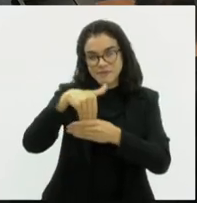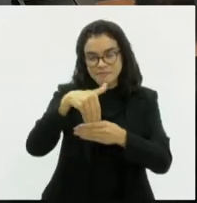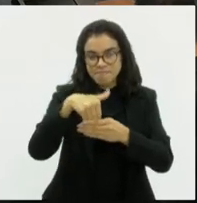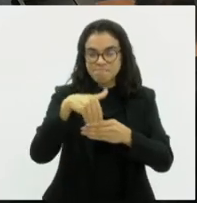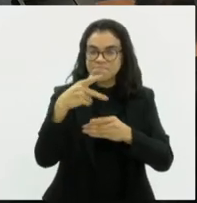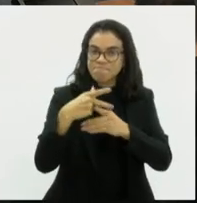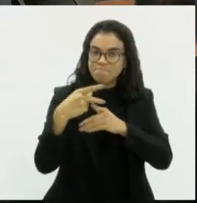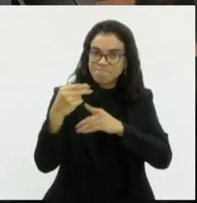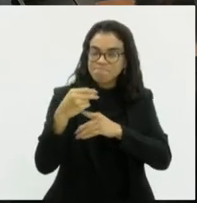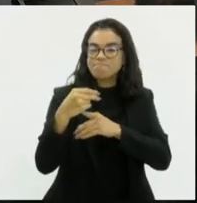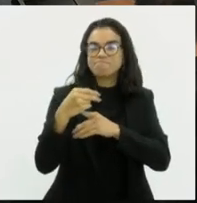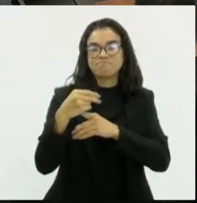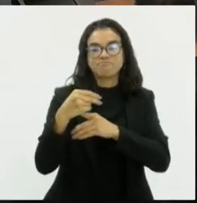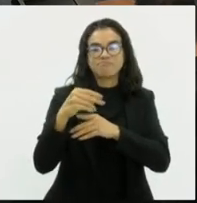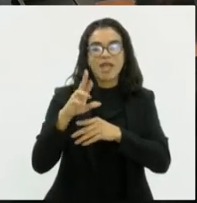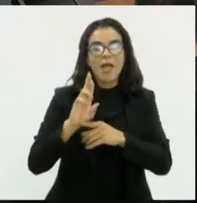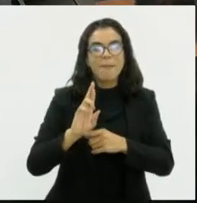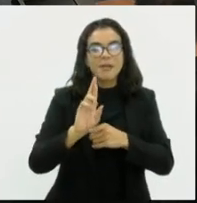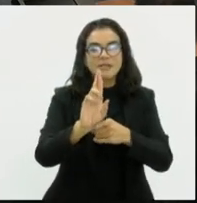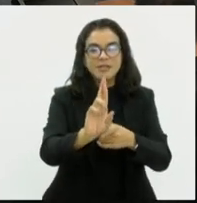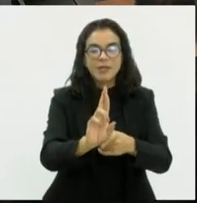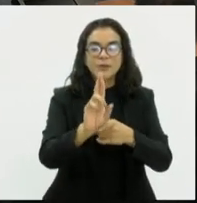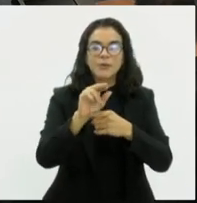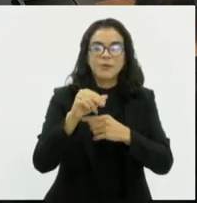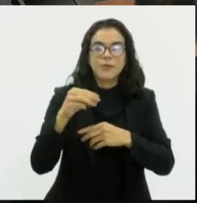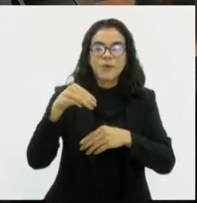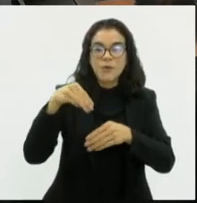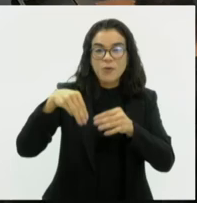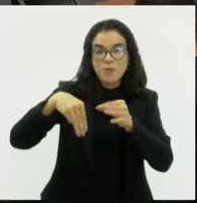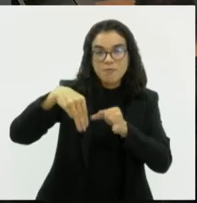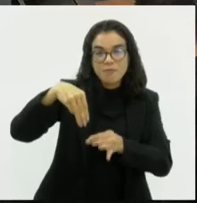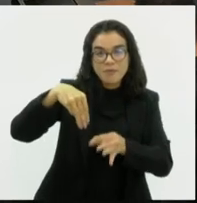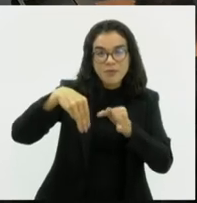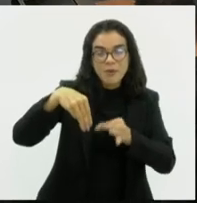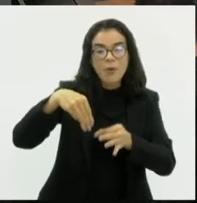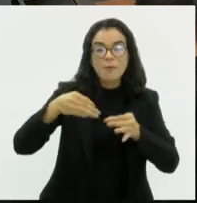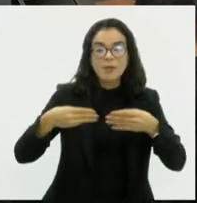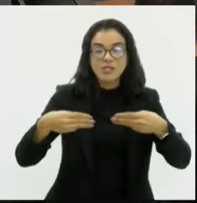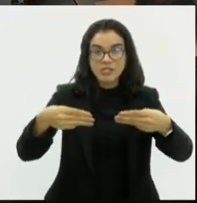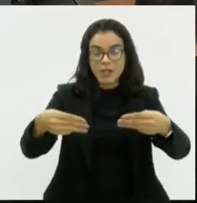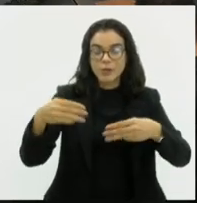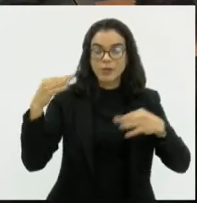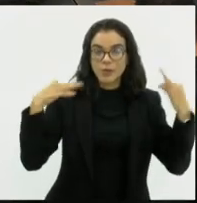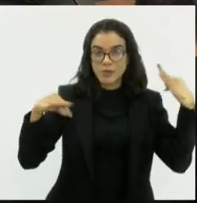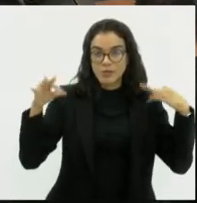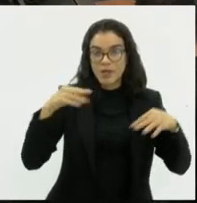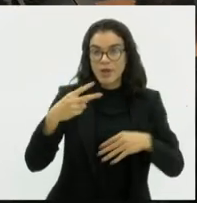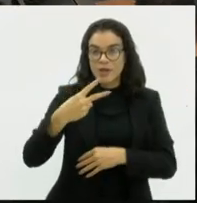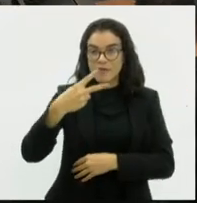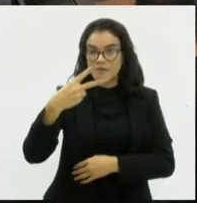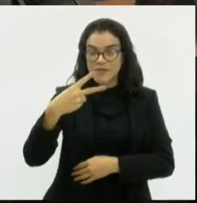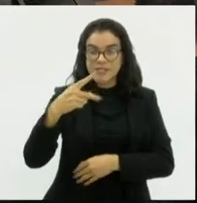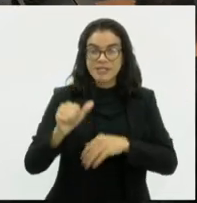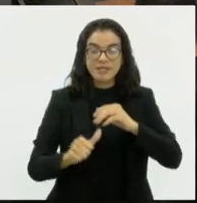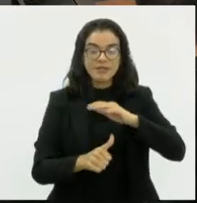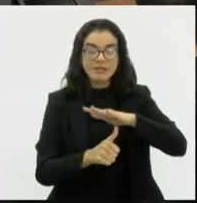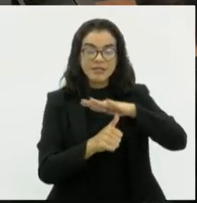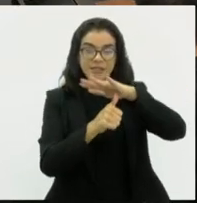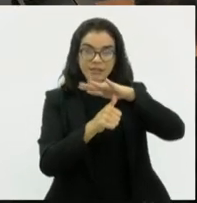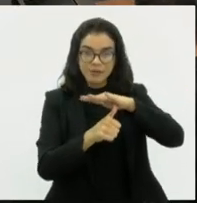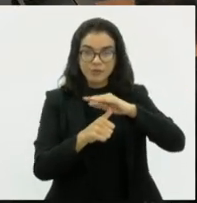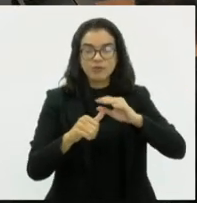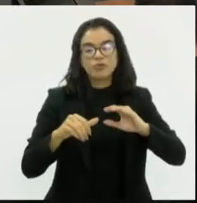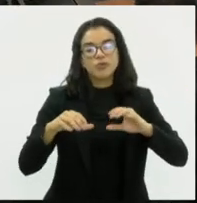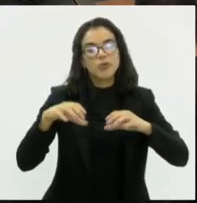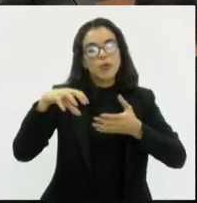ficou à frente do Ministério do Turismo por 6 meses. Atualmente, é vice-líder do governo no Congresso Nacional